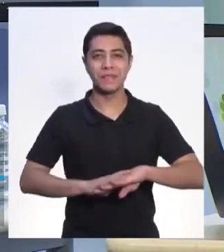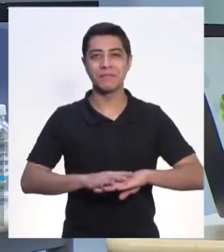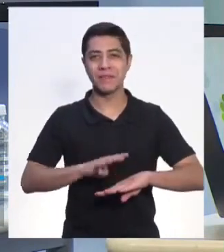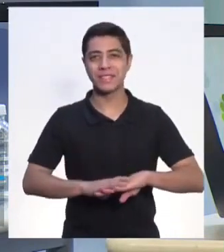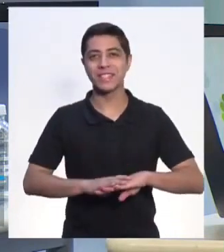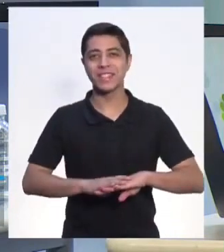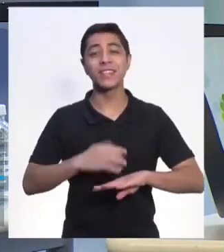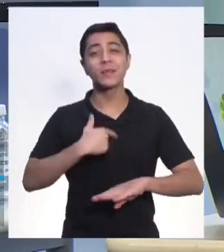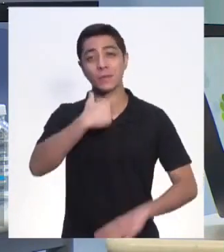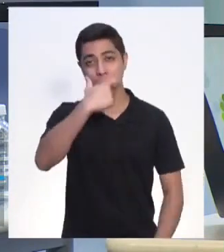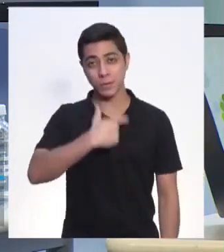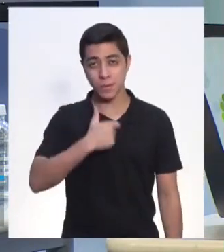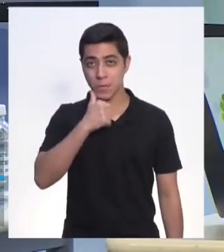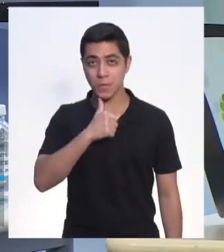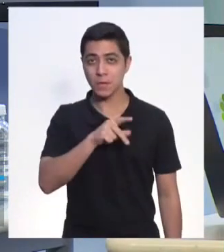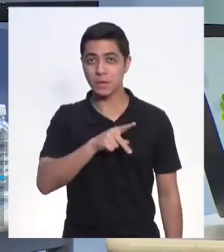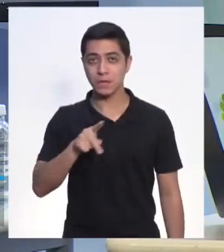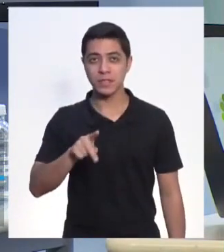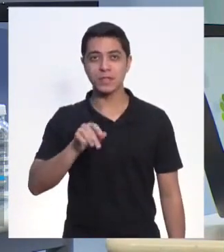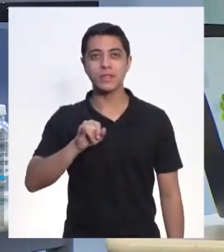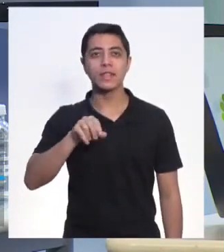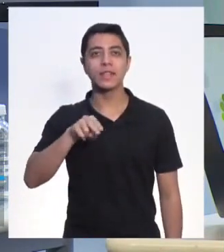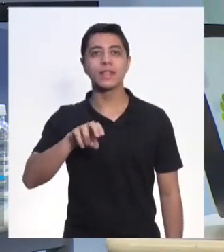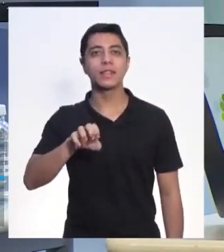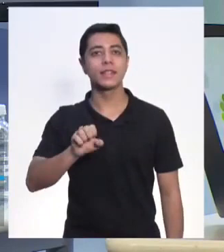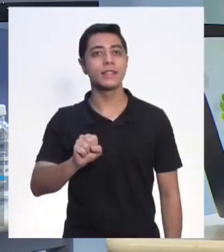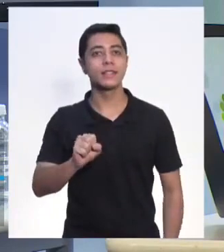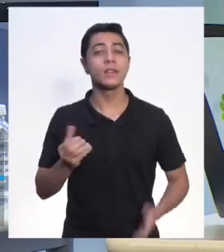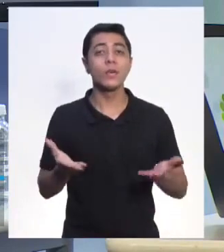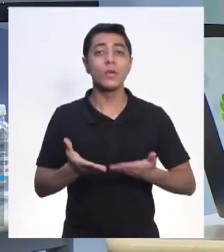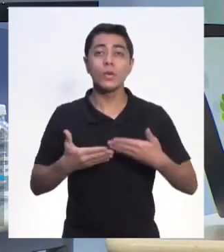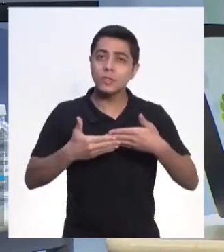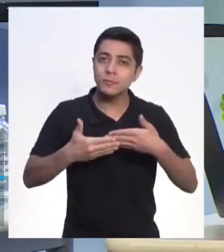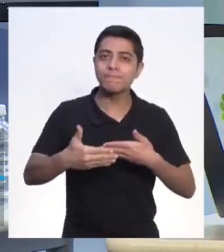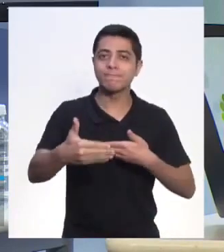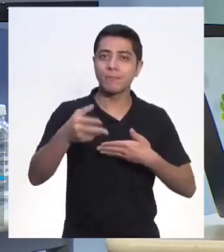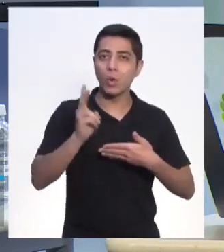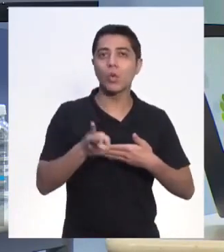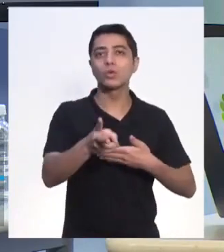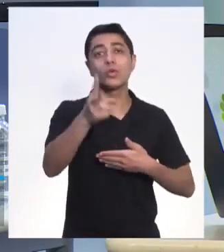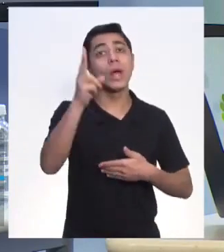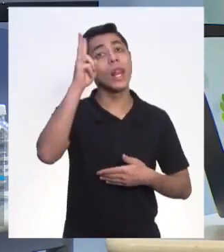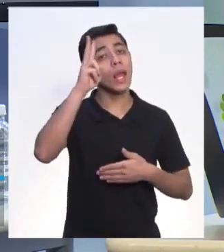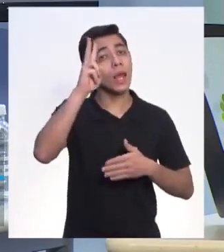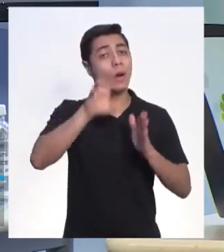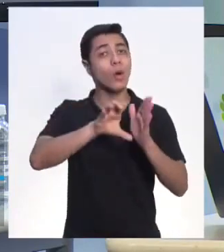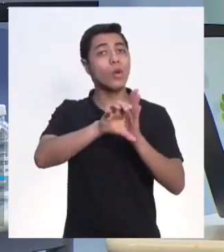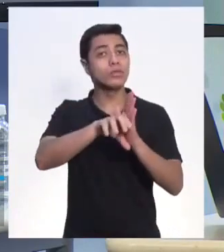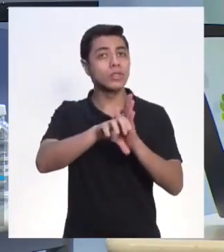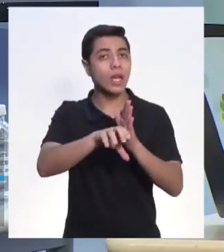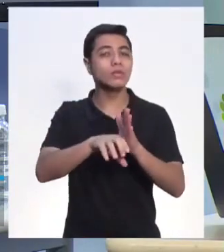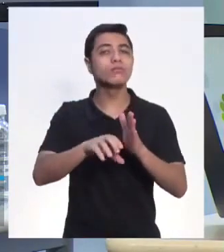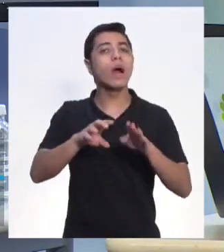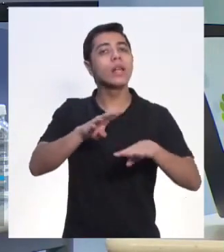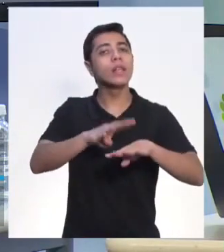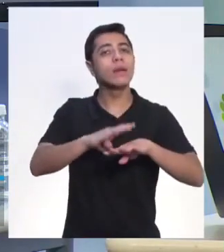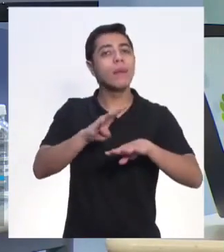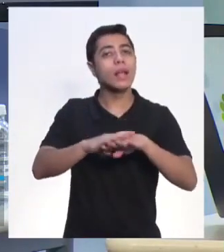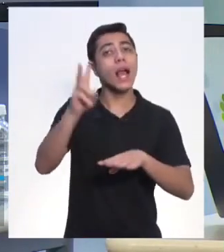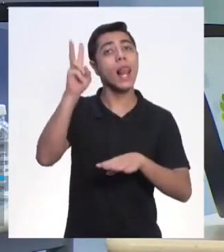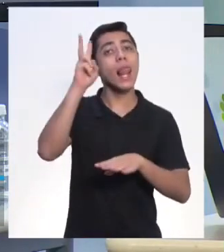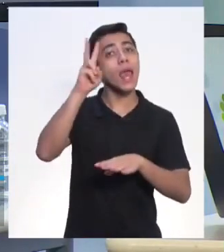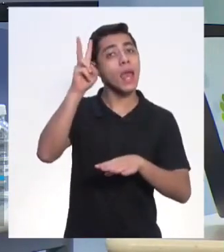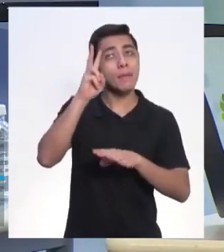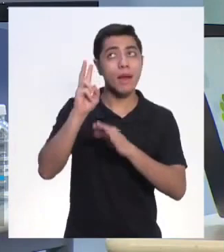sou a professora Inês e hoje nós vamos continuar retomando alguns conceitos importantes da matemática. Hoje nós vamos